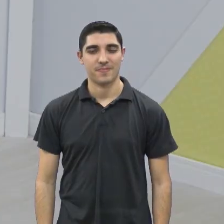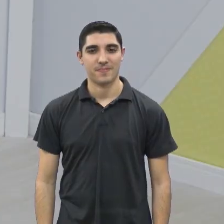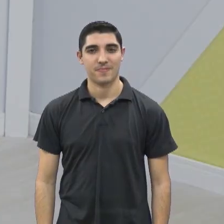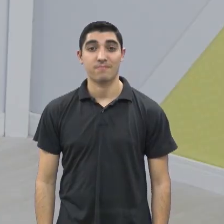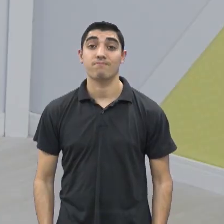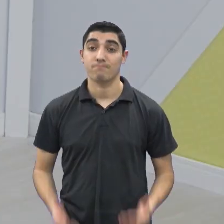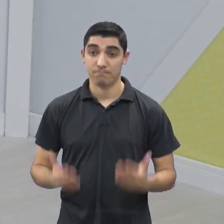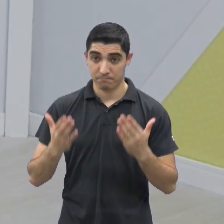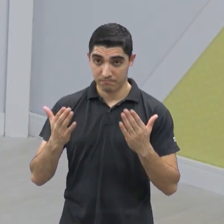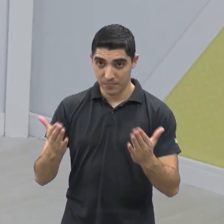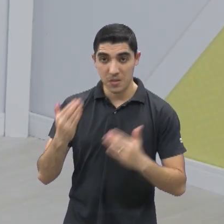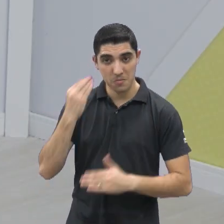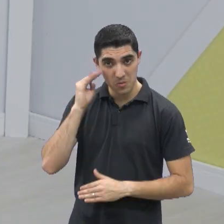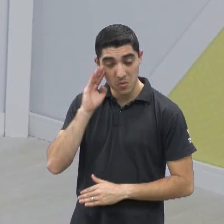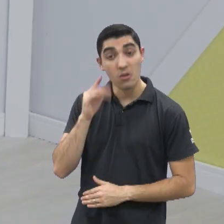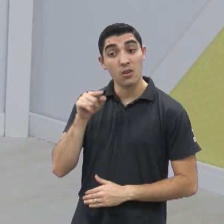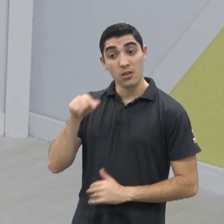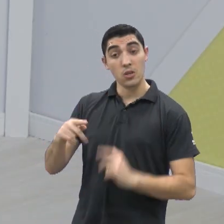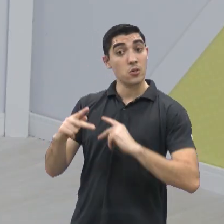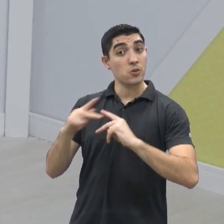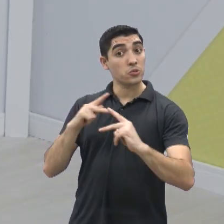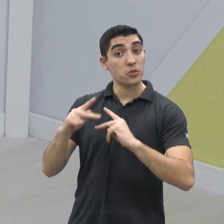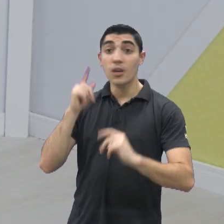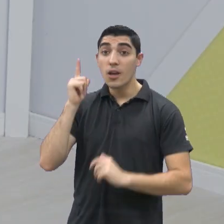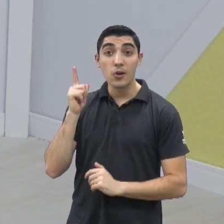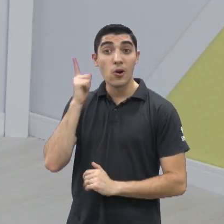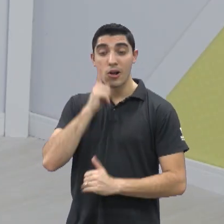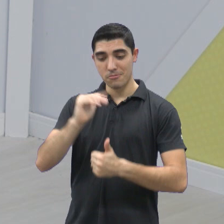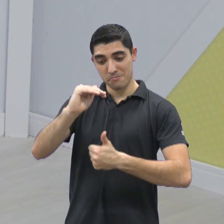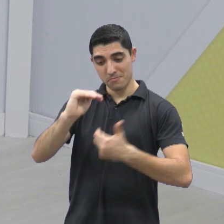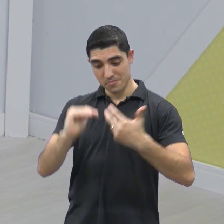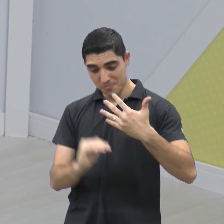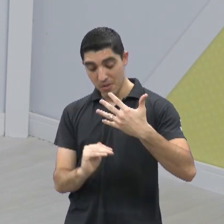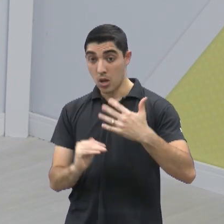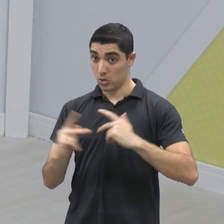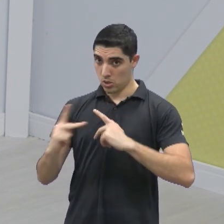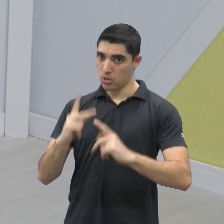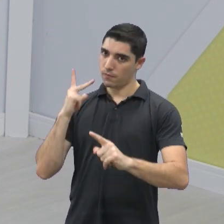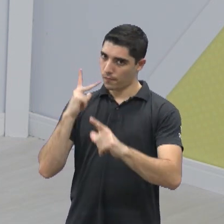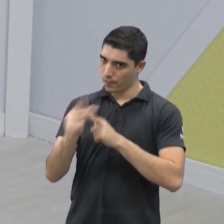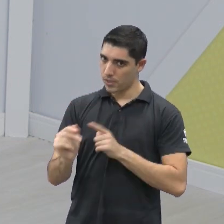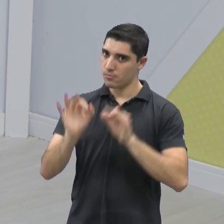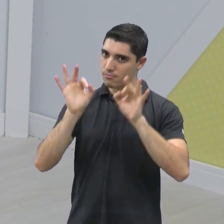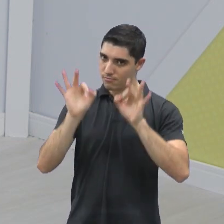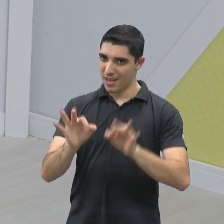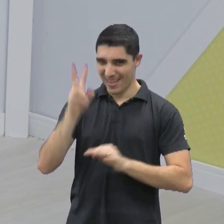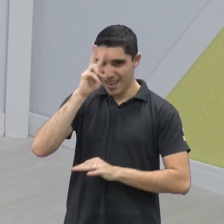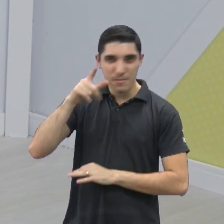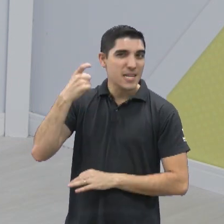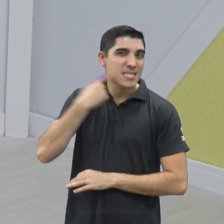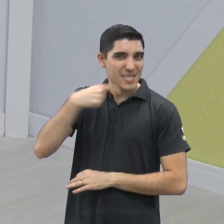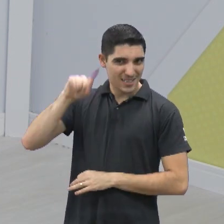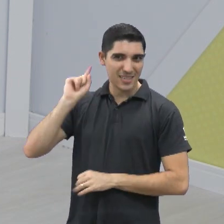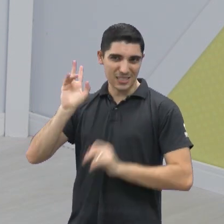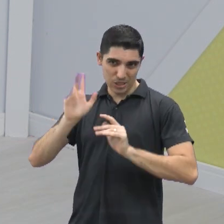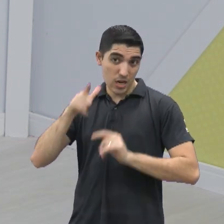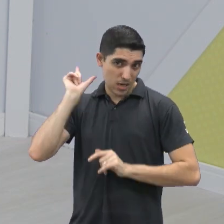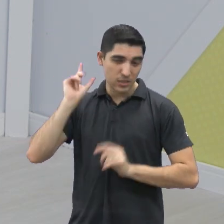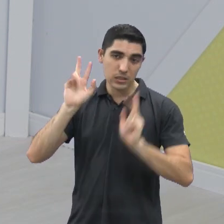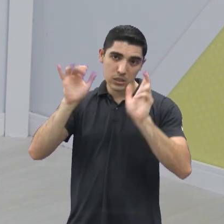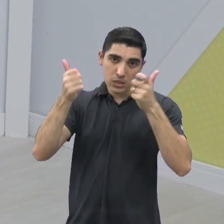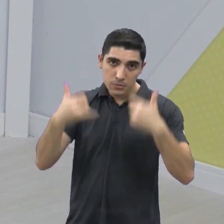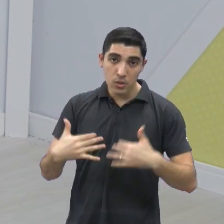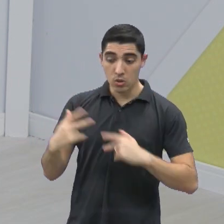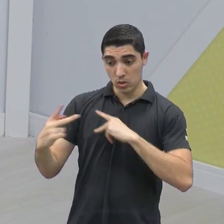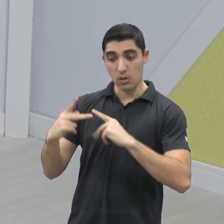Pois é, Brunão, e acabou no final dando tudo certo. São José fez a parte dele, que era o que a gente falava aqui na sexta-feira. Independente dos outros resultados, precisava